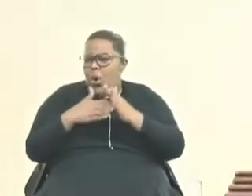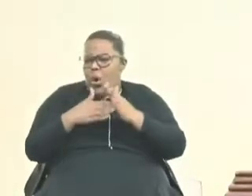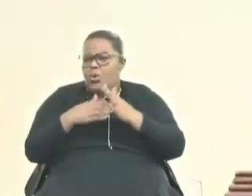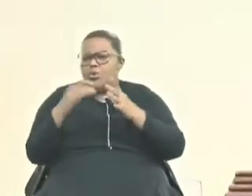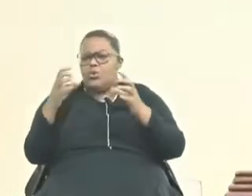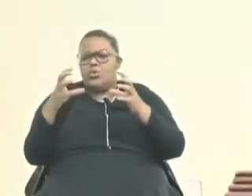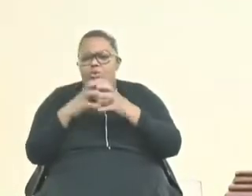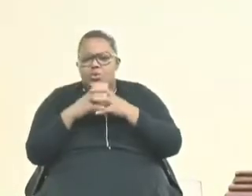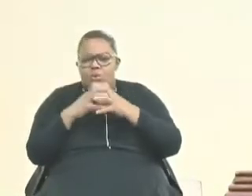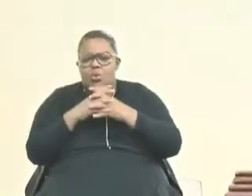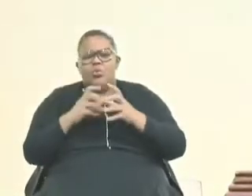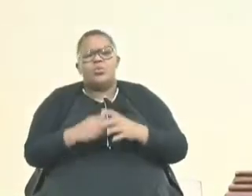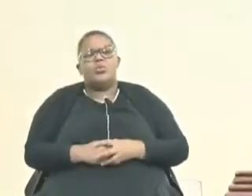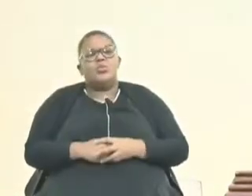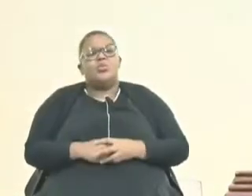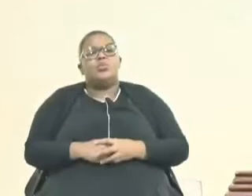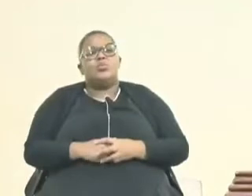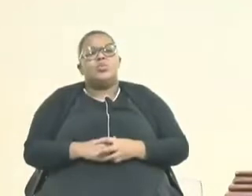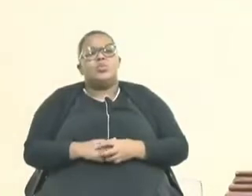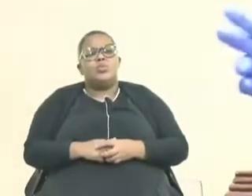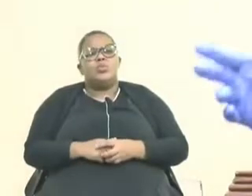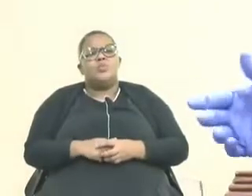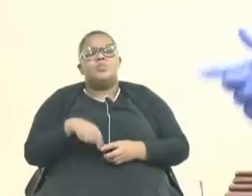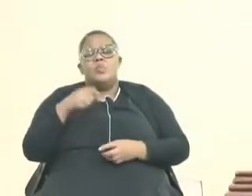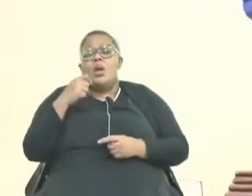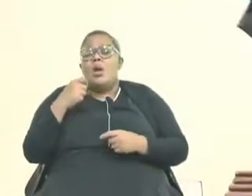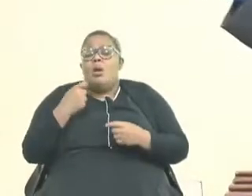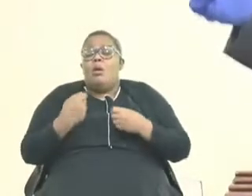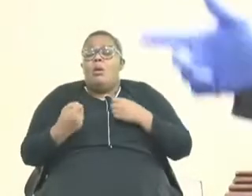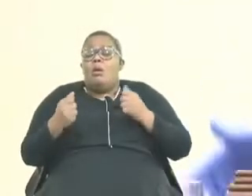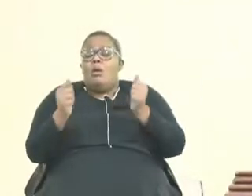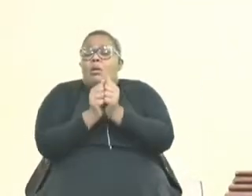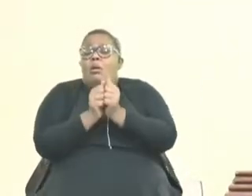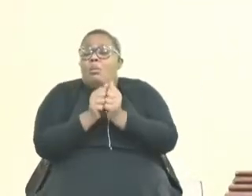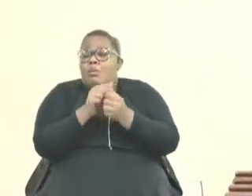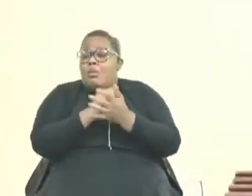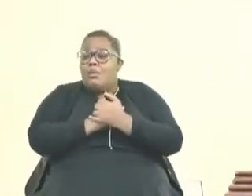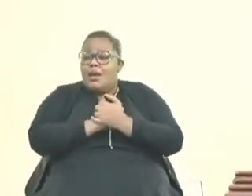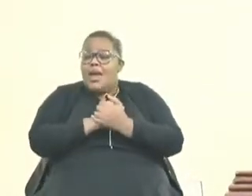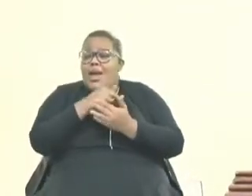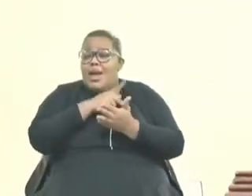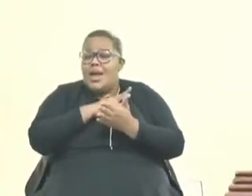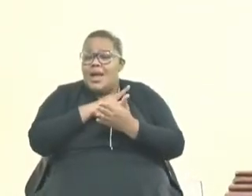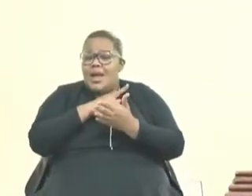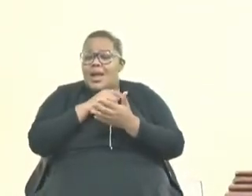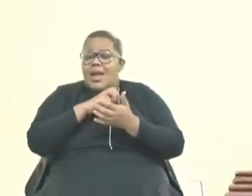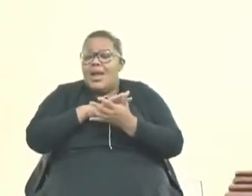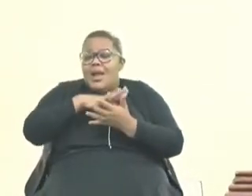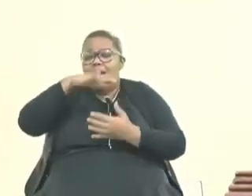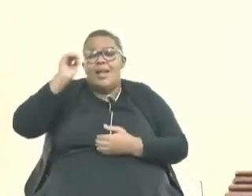queria ser o puro e como é aquele cresceu sem se contaminar